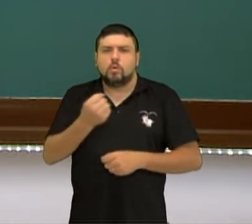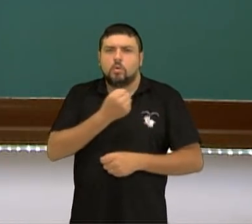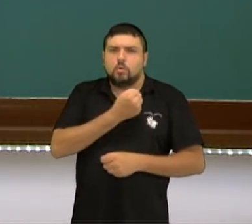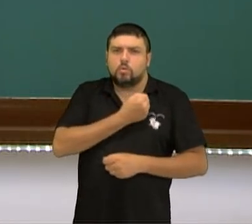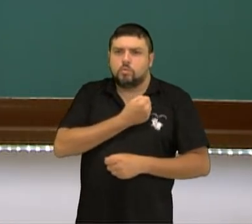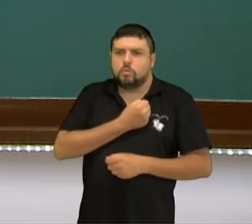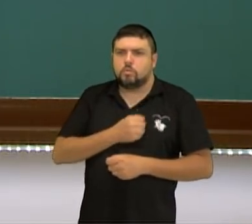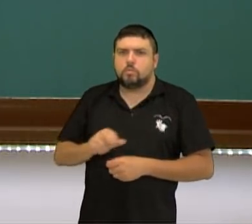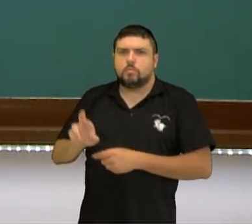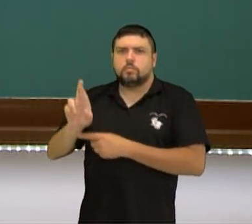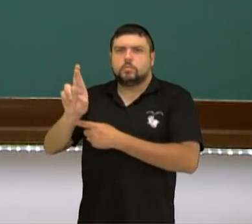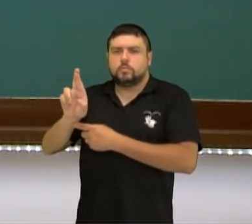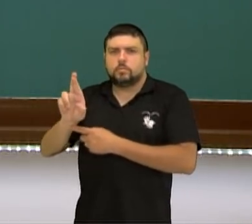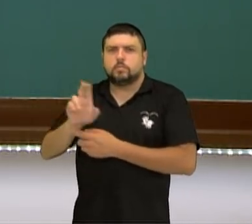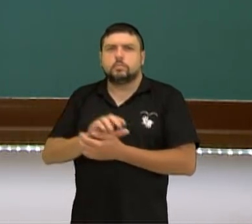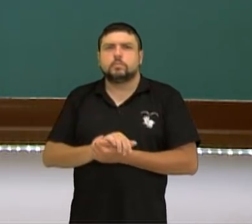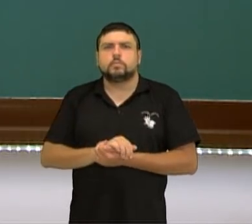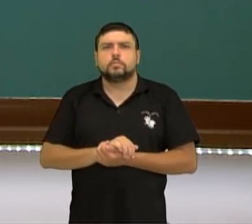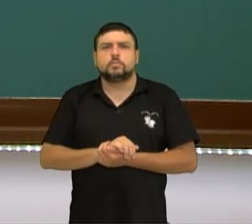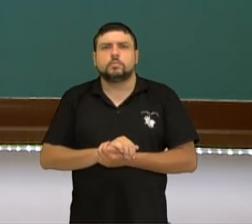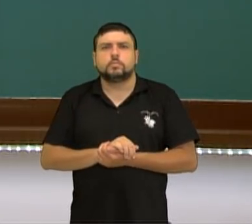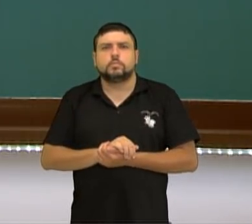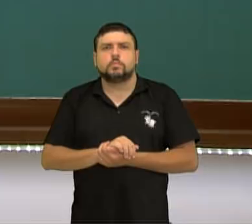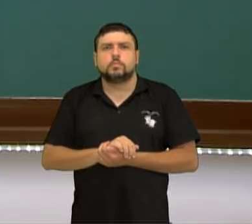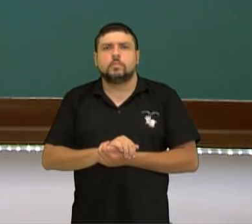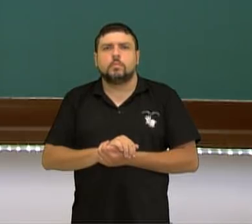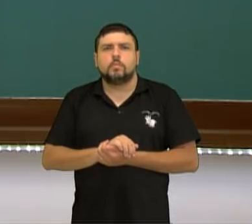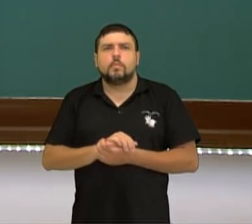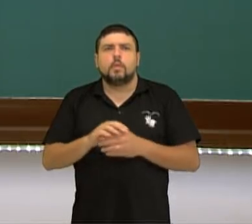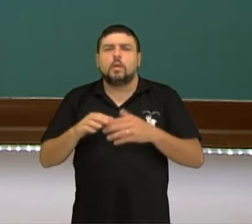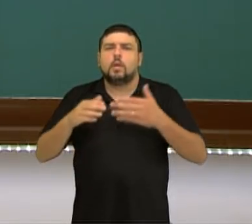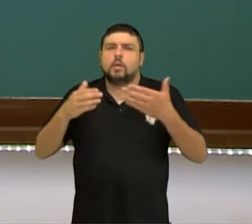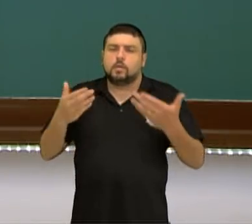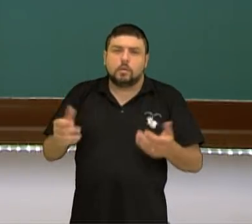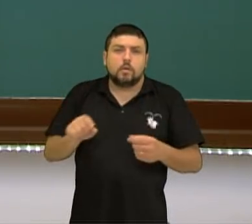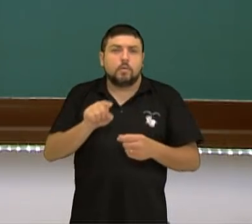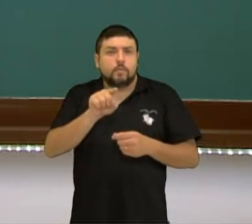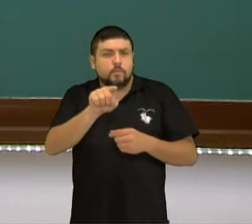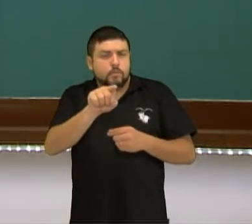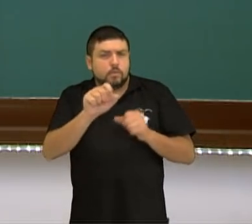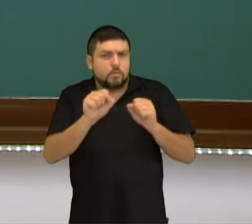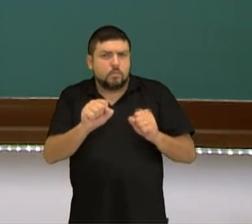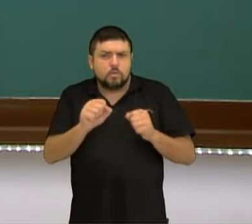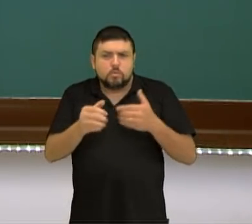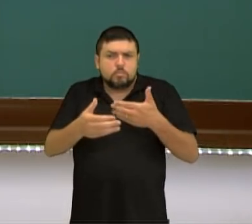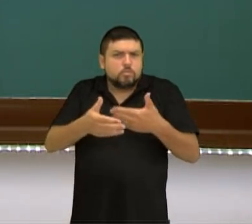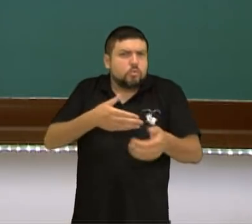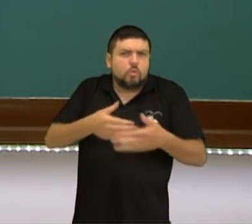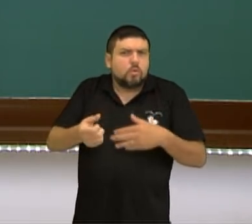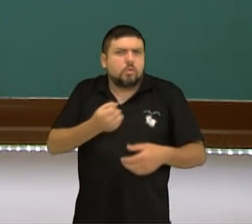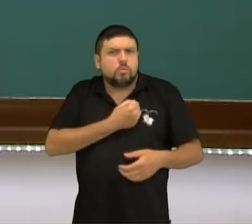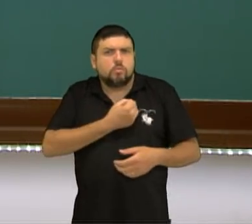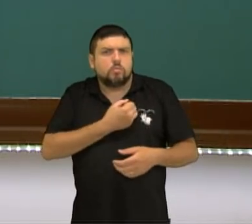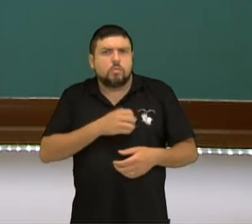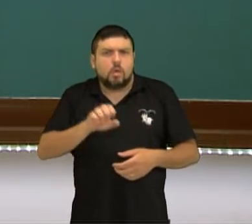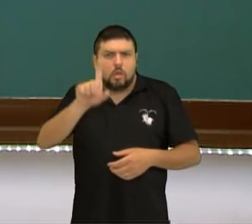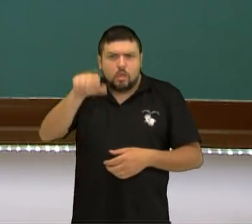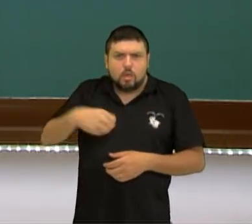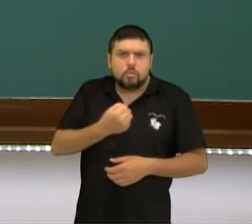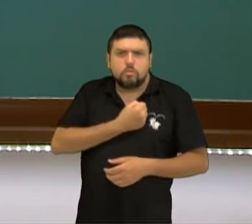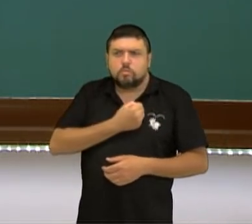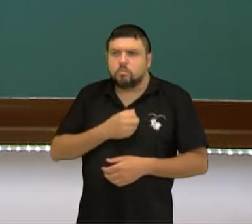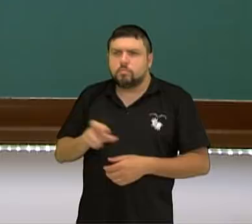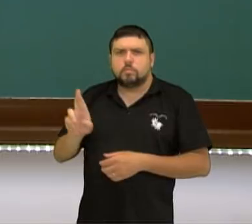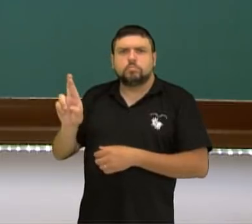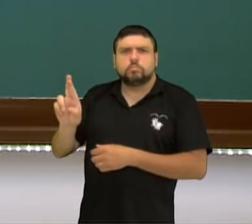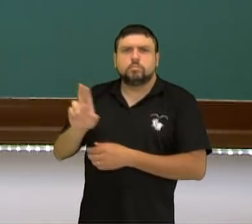Então, você pode fornecer qualquer tipo de valor, porque eu falei do conjunto dos reais. Eu escolhi